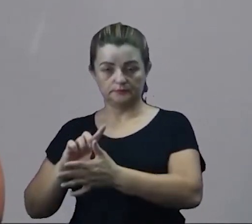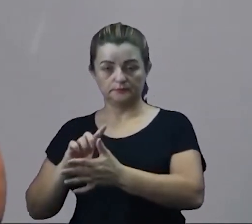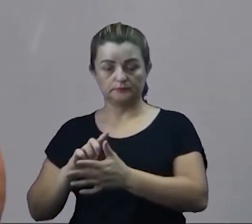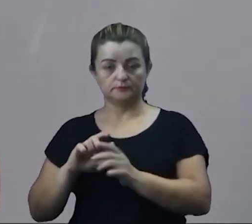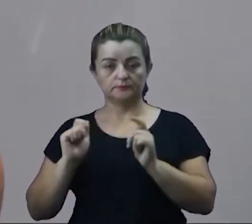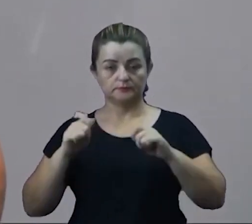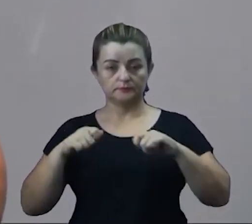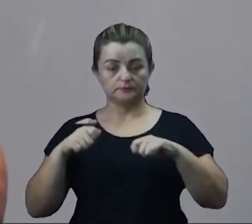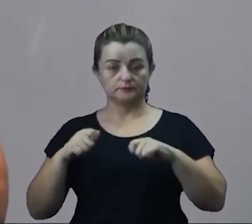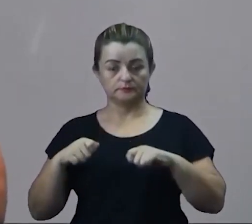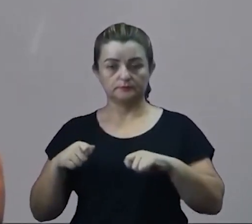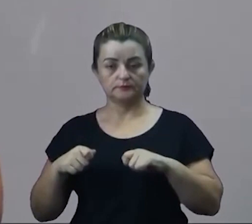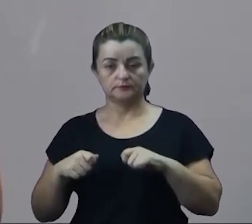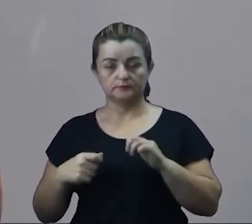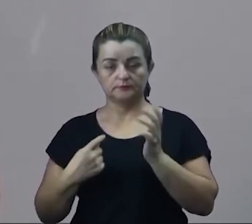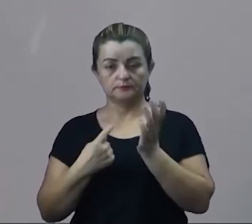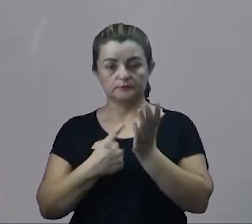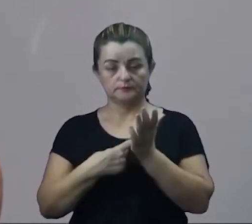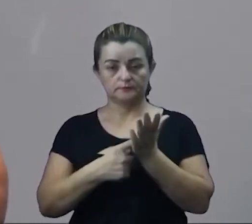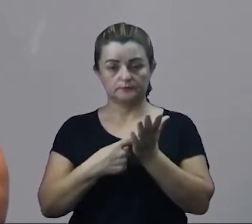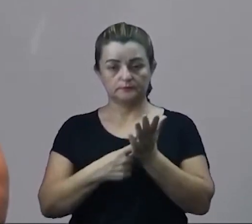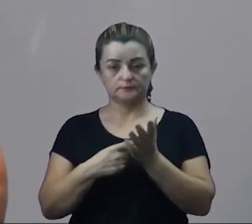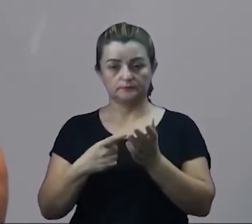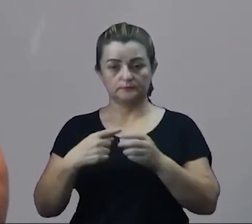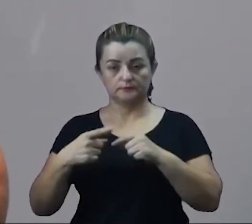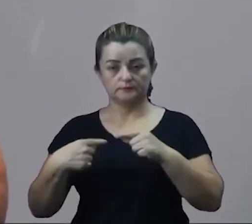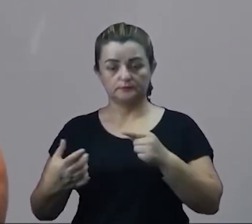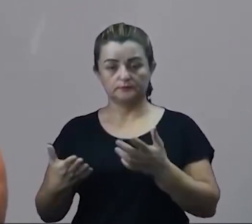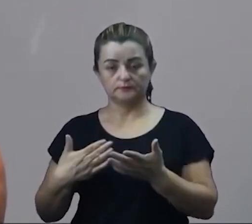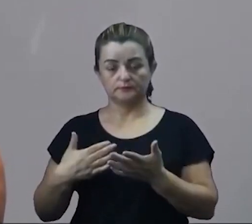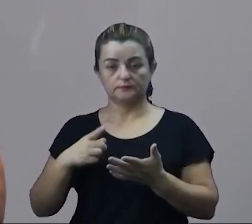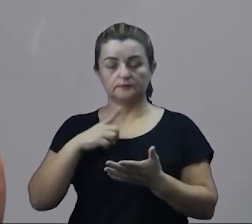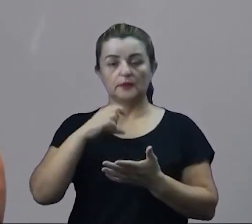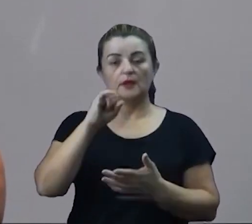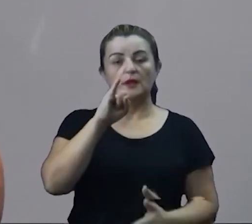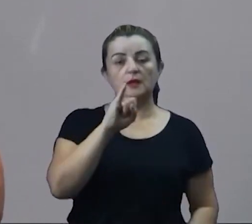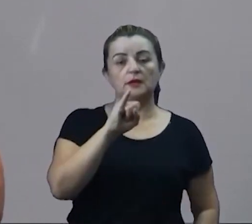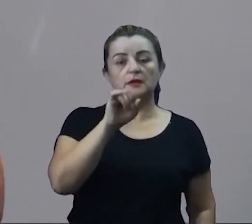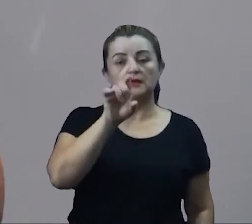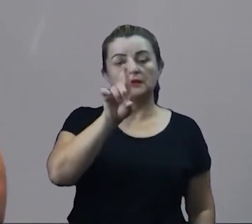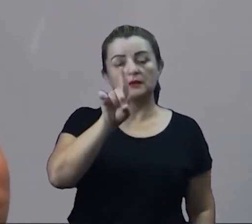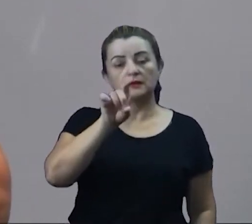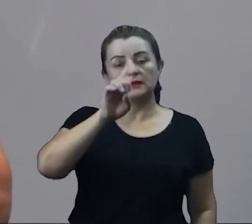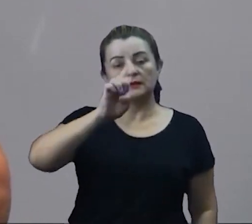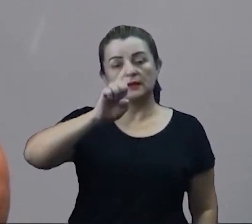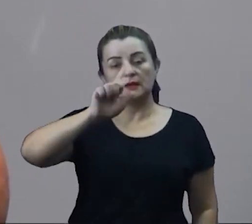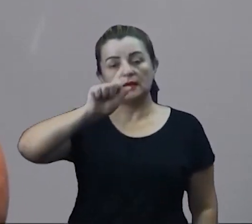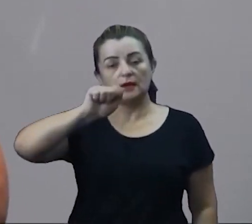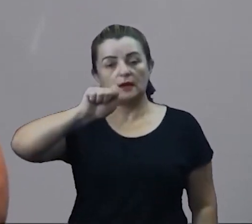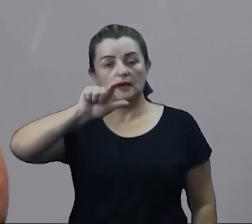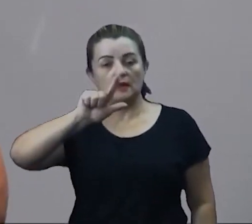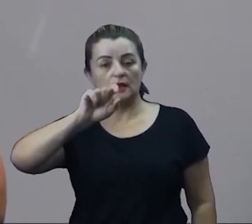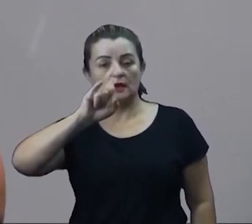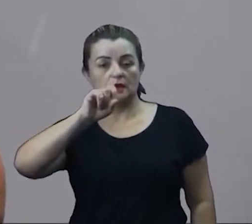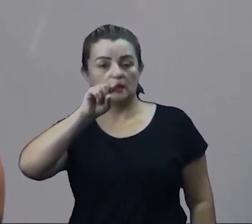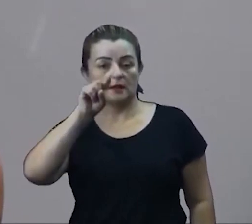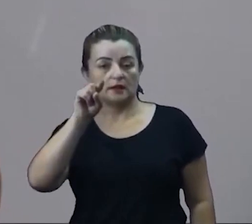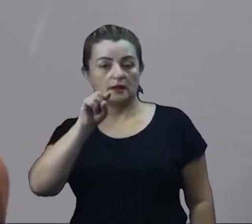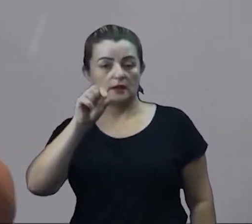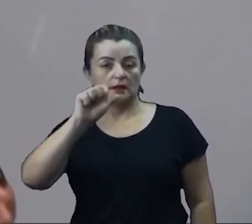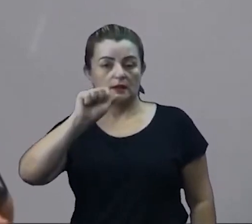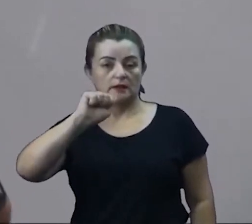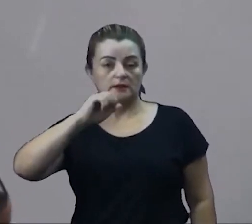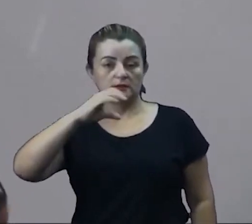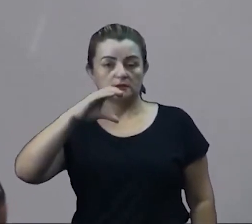vocês podem marcar aí no caderninho de vocês a palavra idealização. A mulher, por muito tempo, ela foi idealizada. Mas